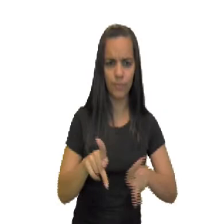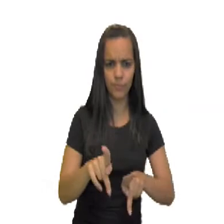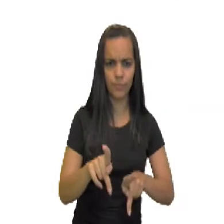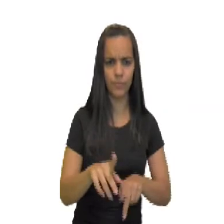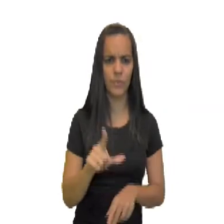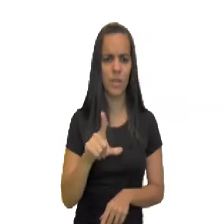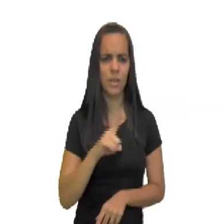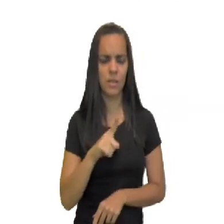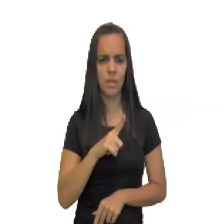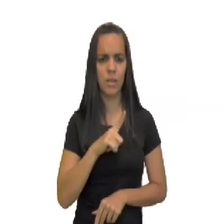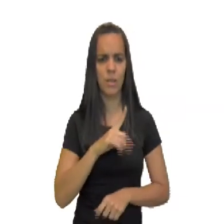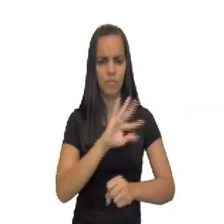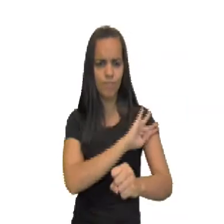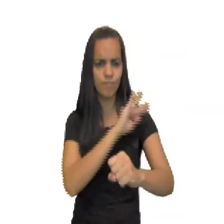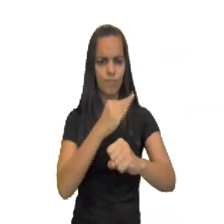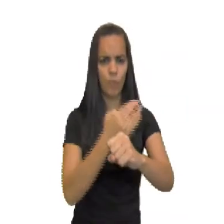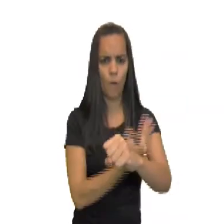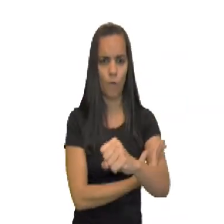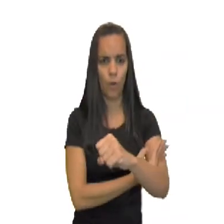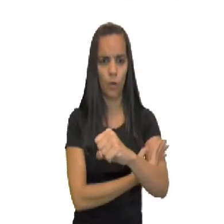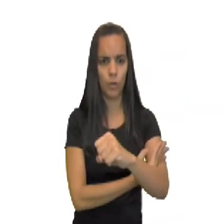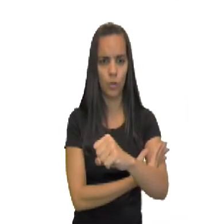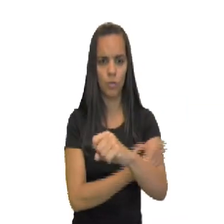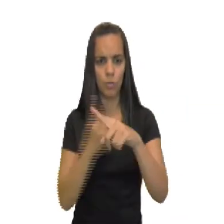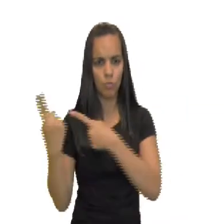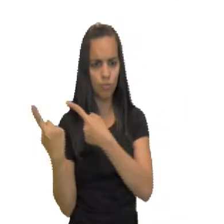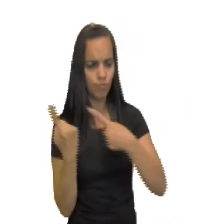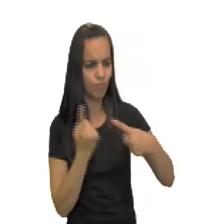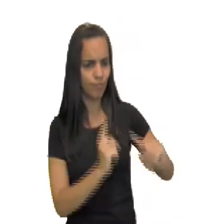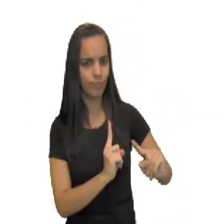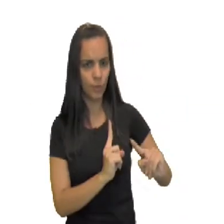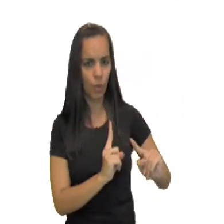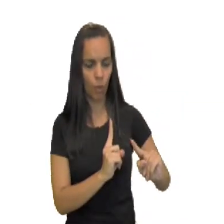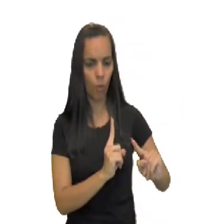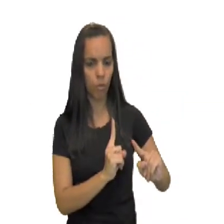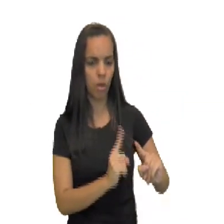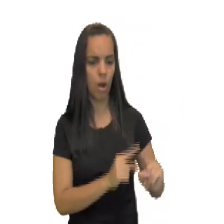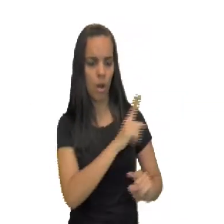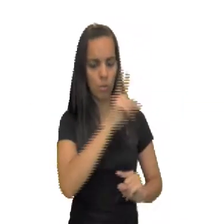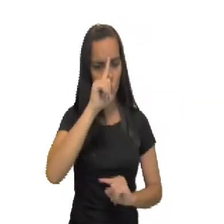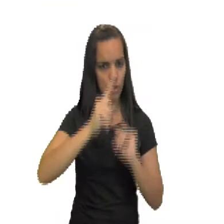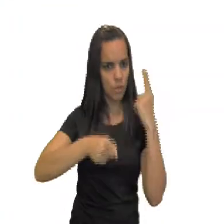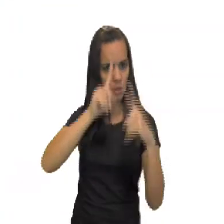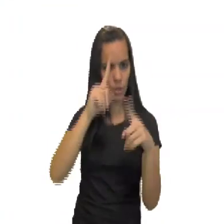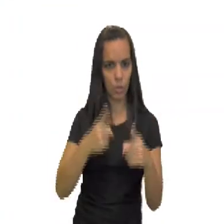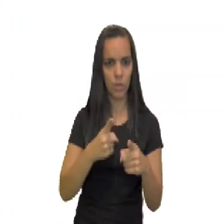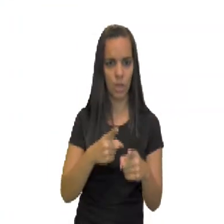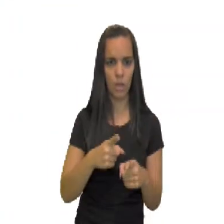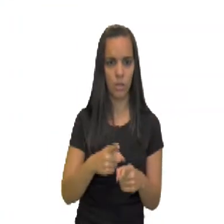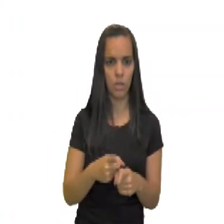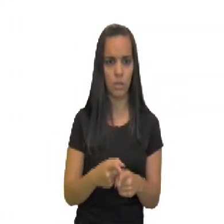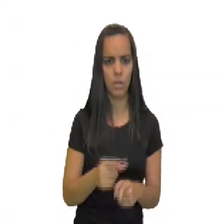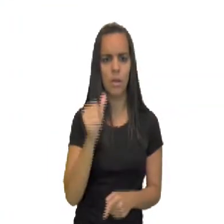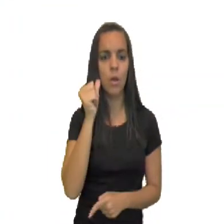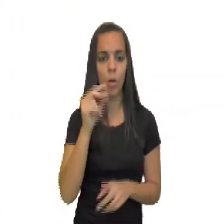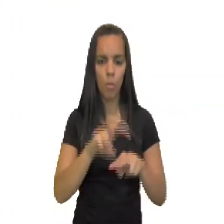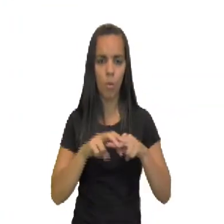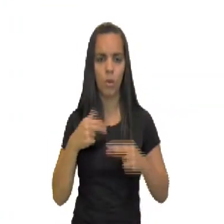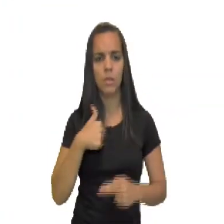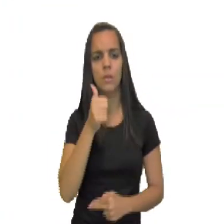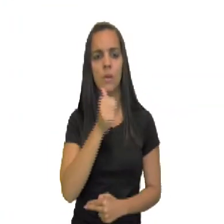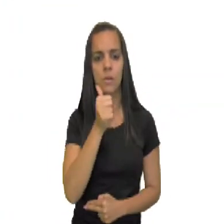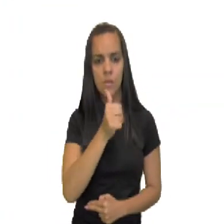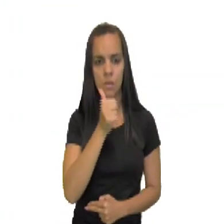houve forte oposição contra sua sucessão ao trono. O fato de ser mulher,